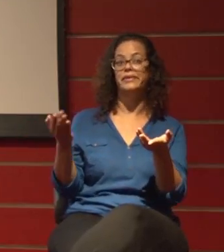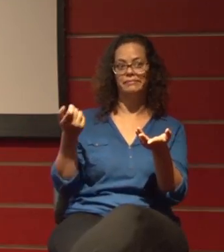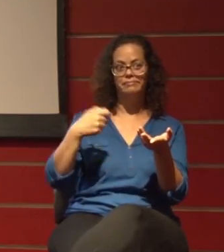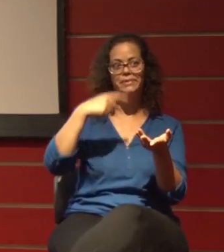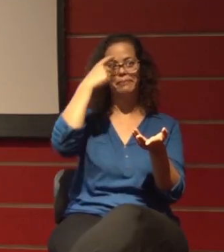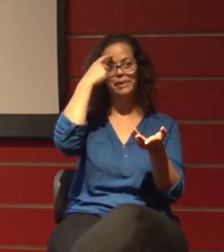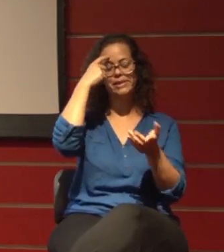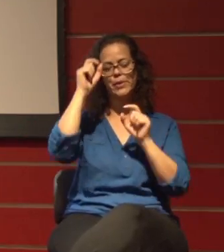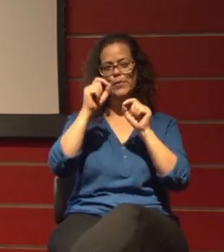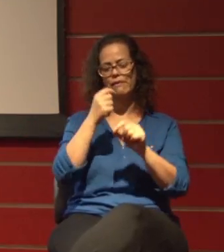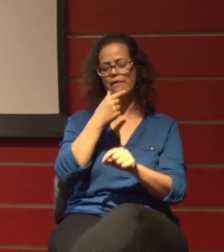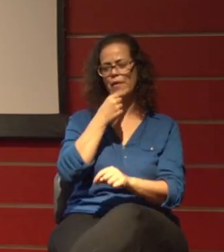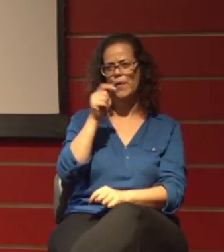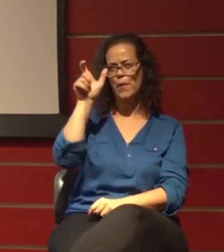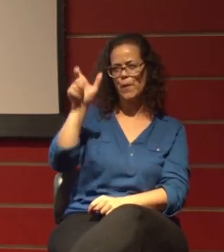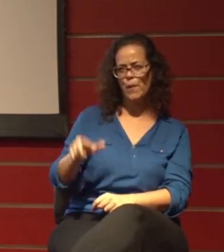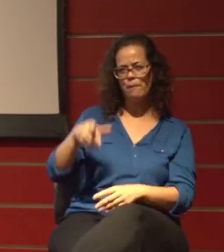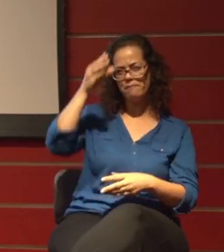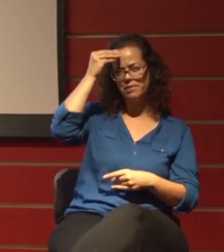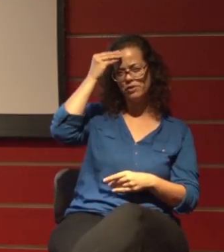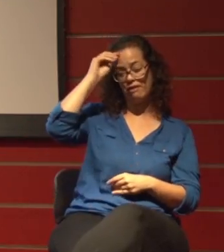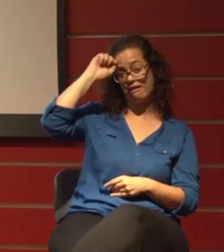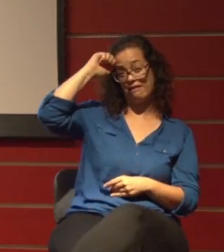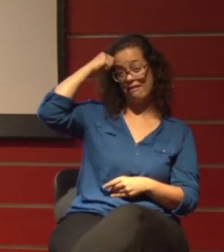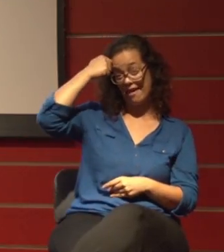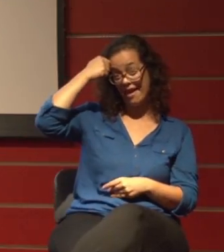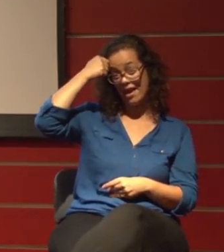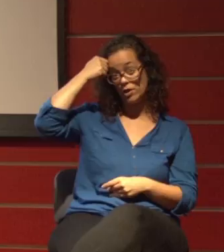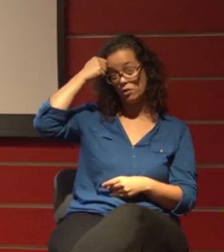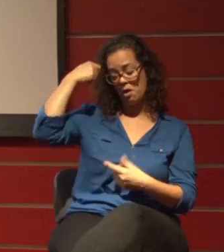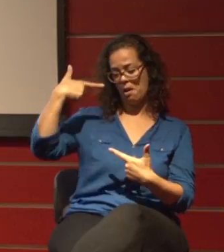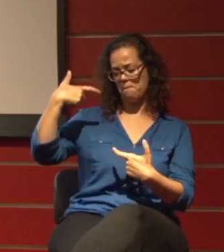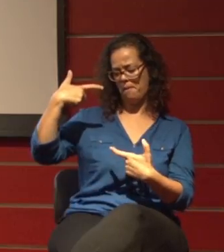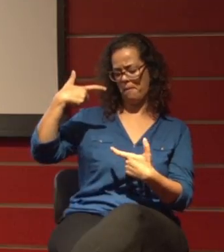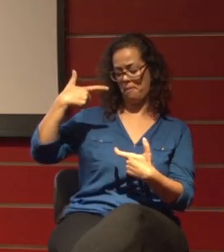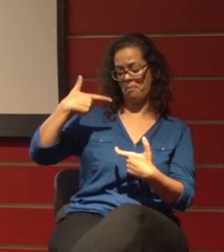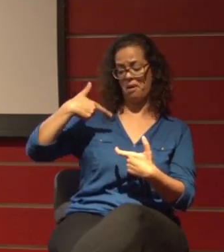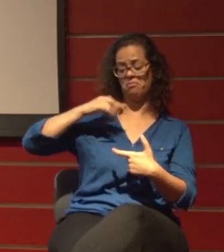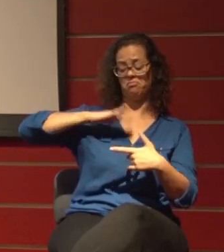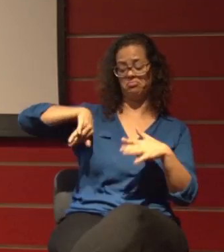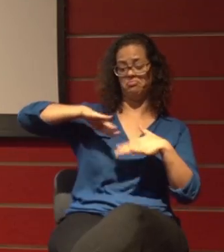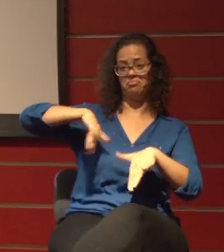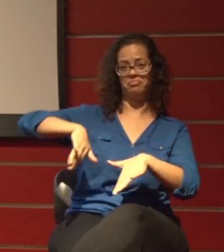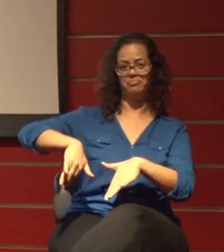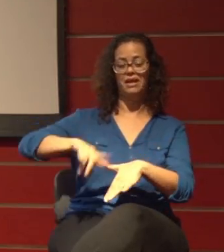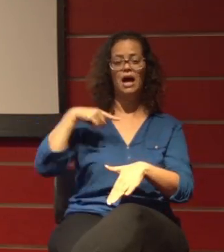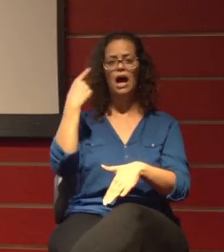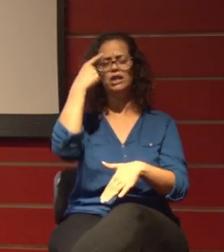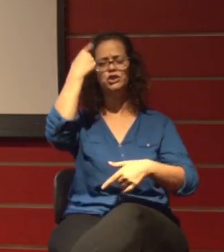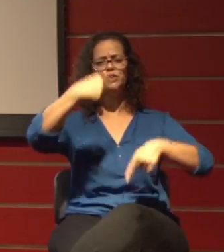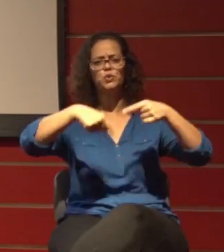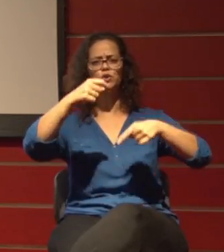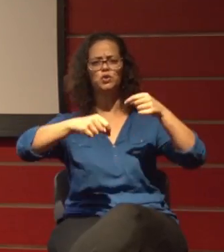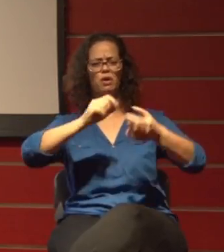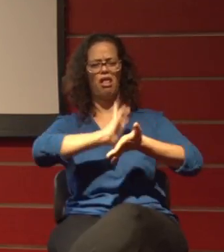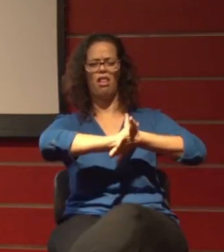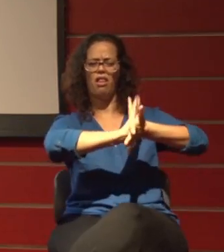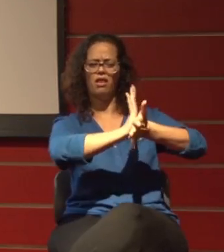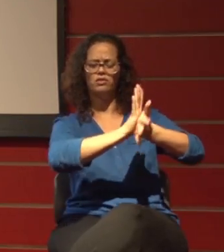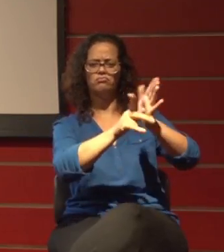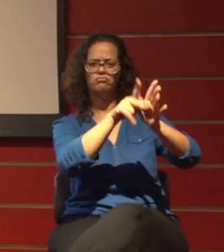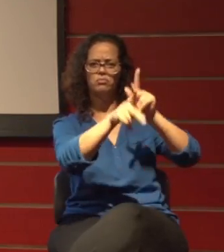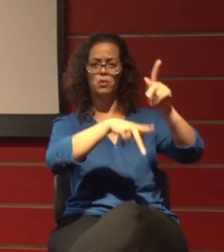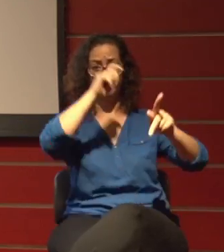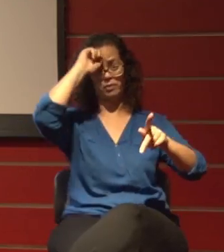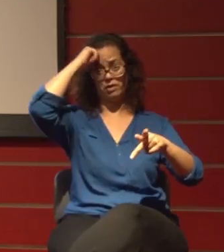à prova de bala enquanto a gente tá discutindo o genocídio do povo negro né Eu acho que é uma é uma coisa muito importante a se salientar e